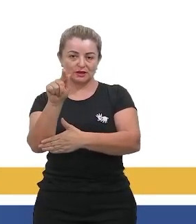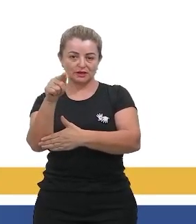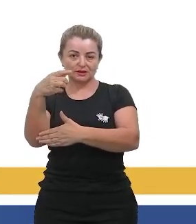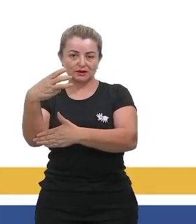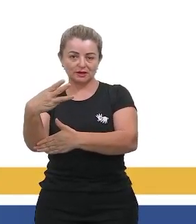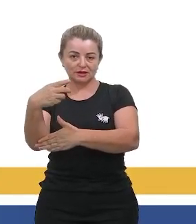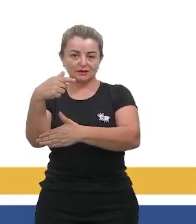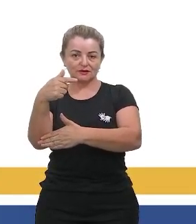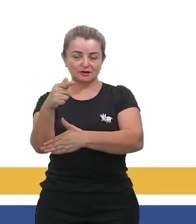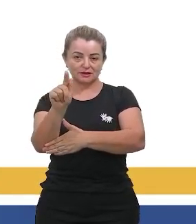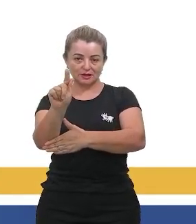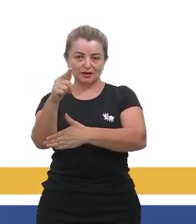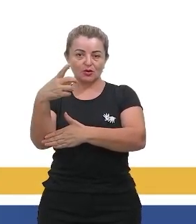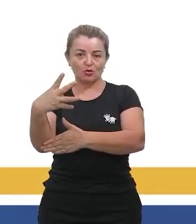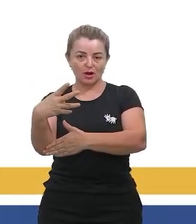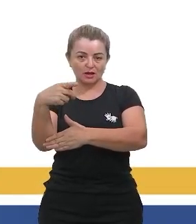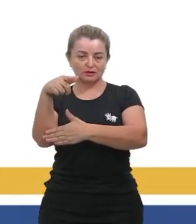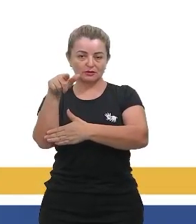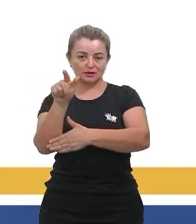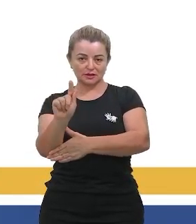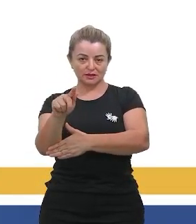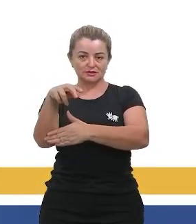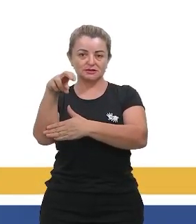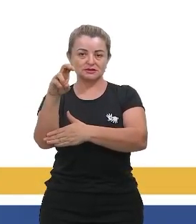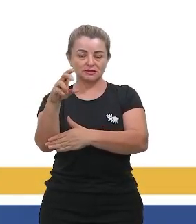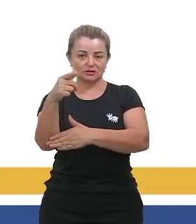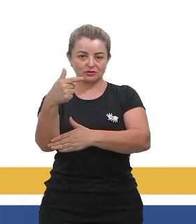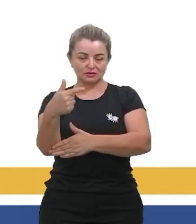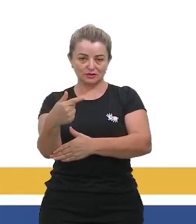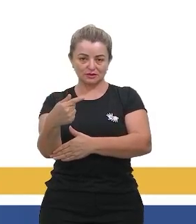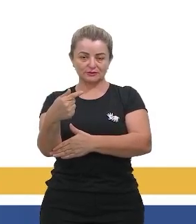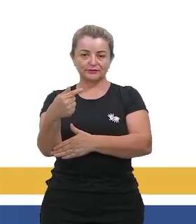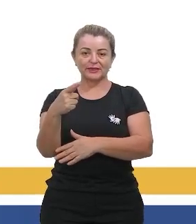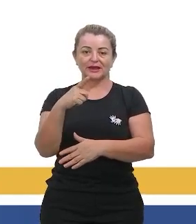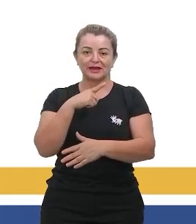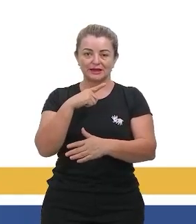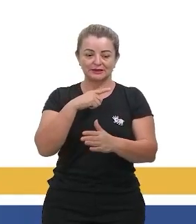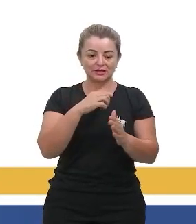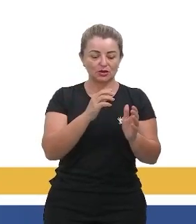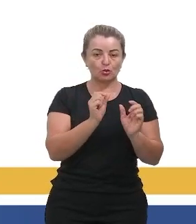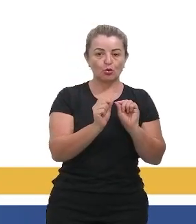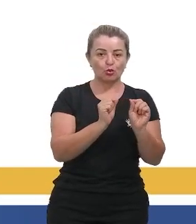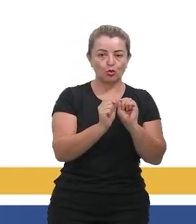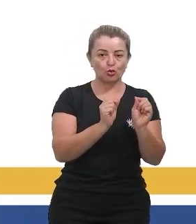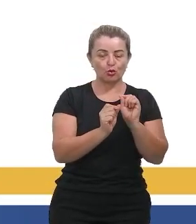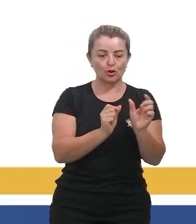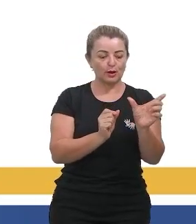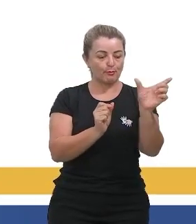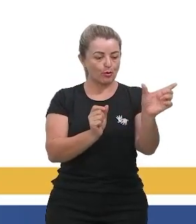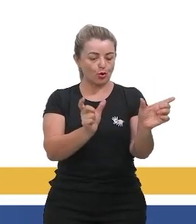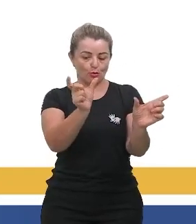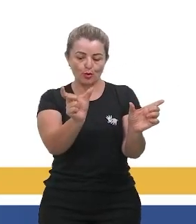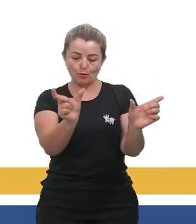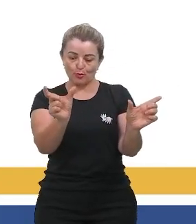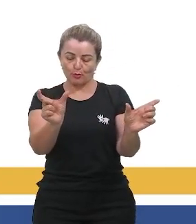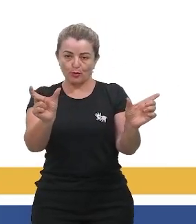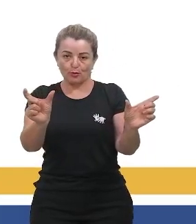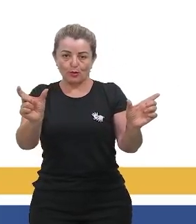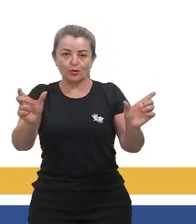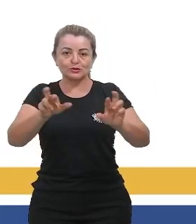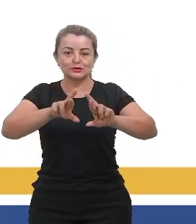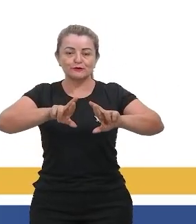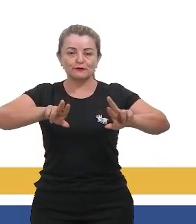Q5 e o Q6 também indicam posições de jogadores da mesma equipe, e os pontos A e